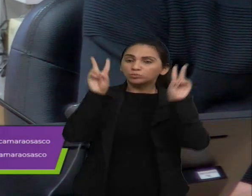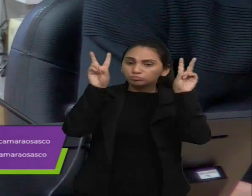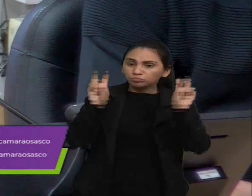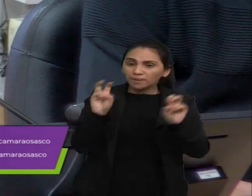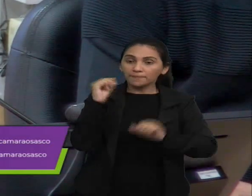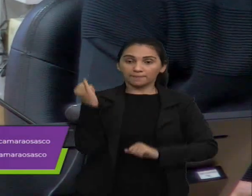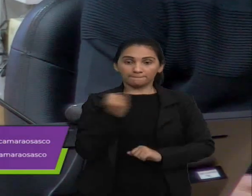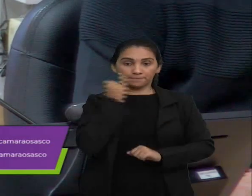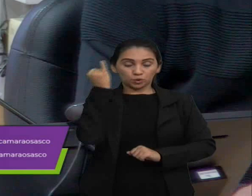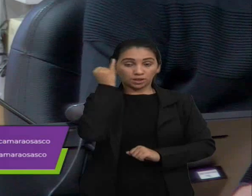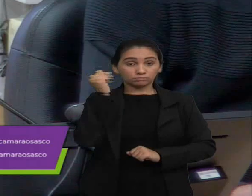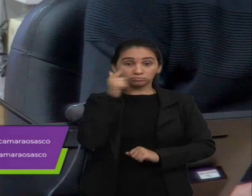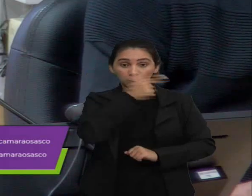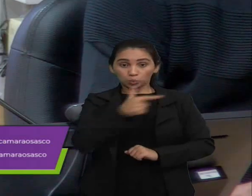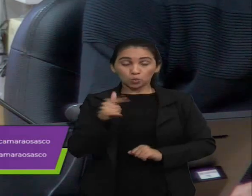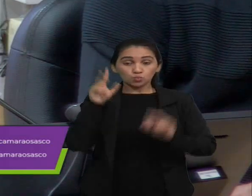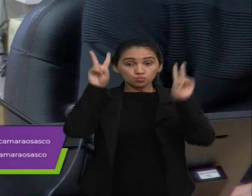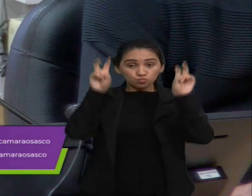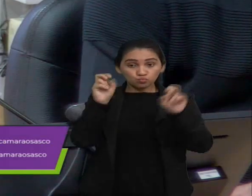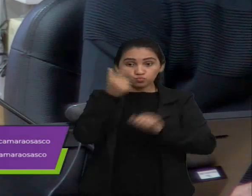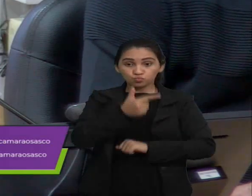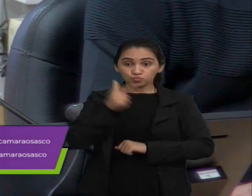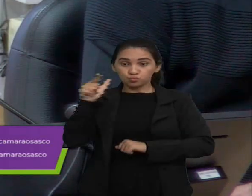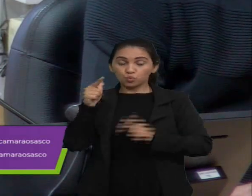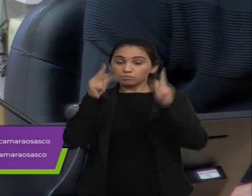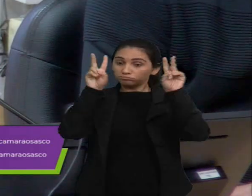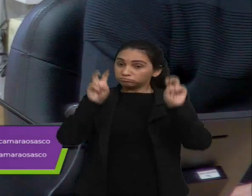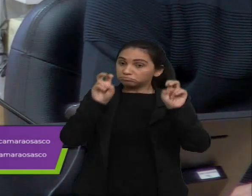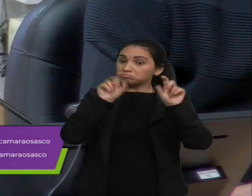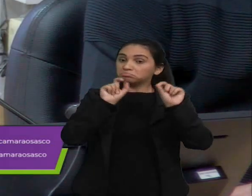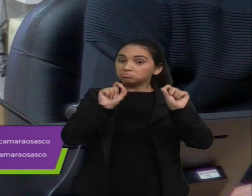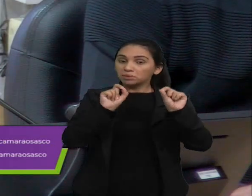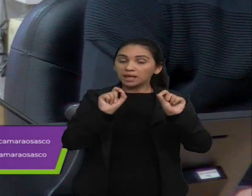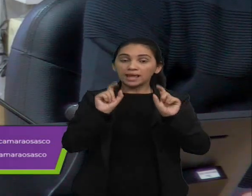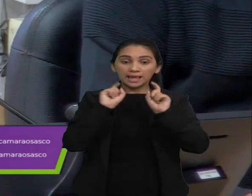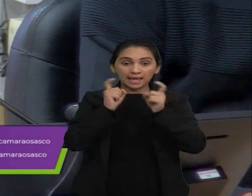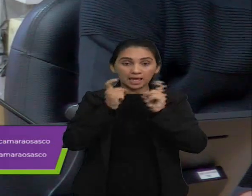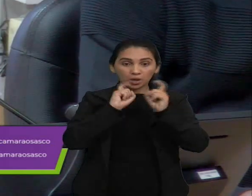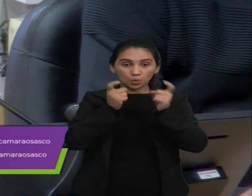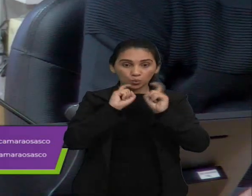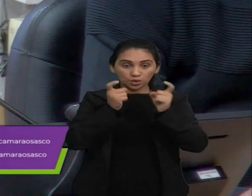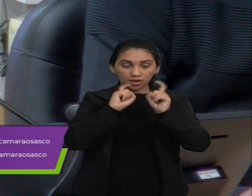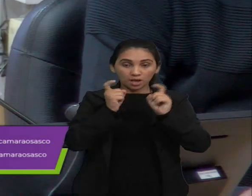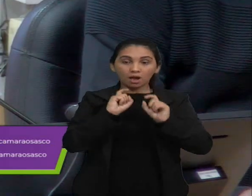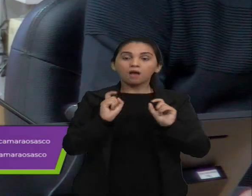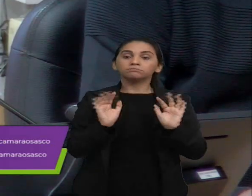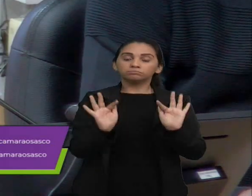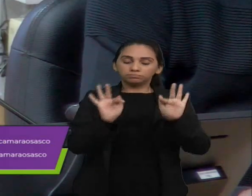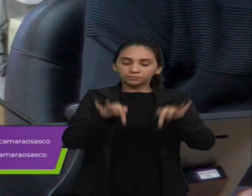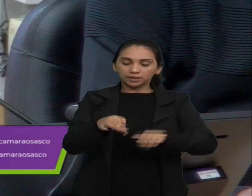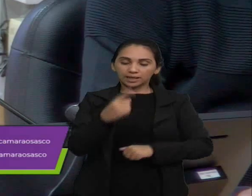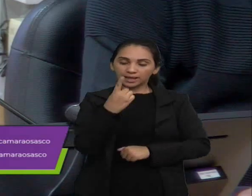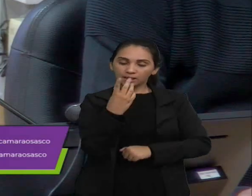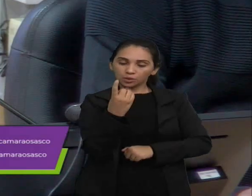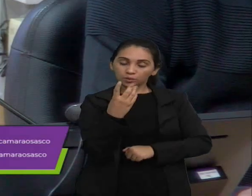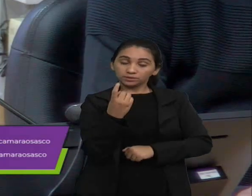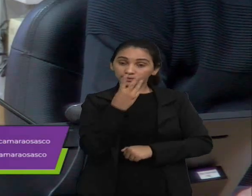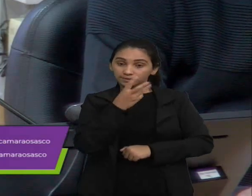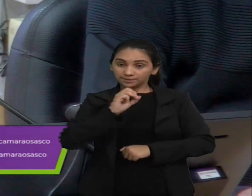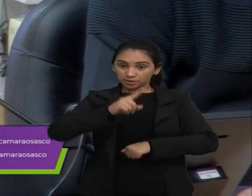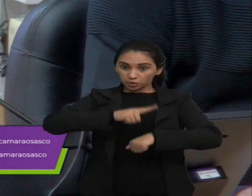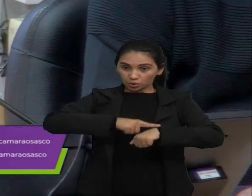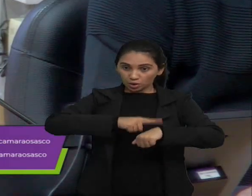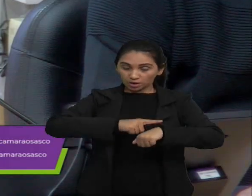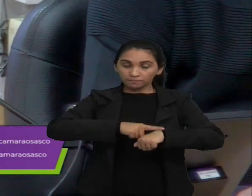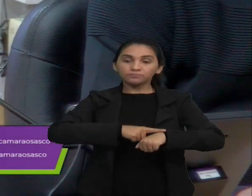ao tema. Não havendo outros assuntos a deliberar, a reunião foi encerrada às 14h30. Eu, Paulo